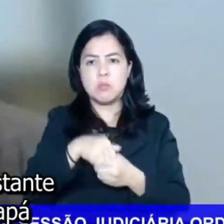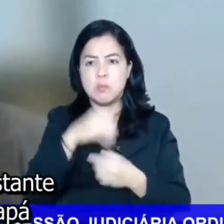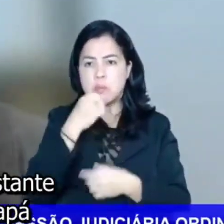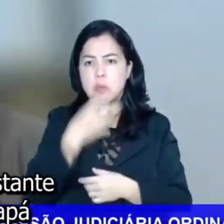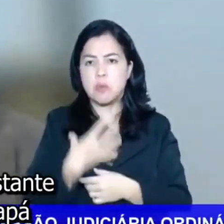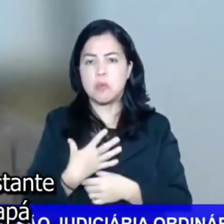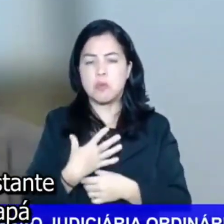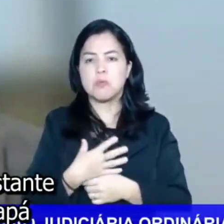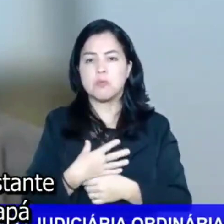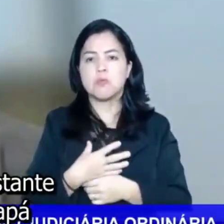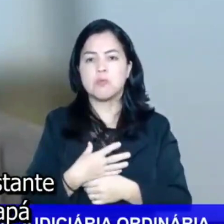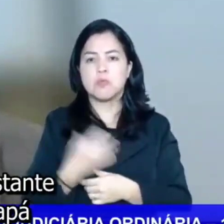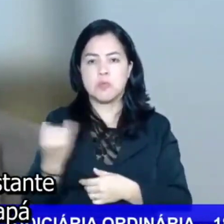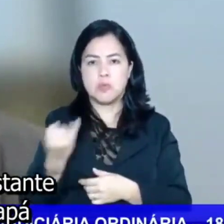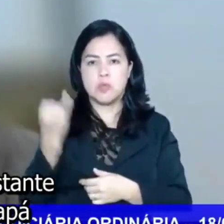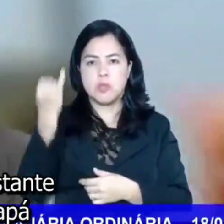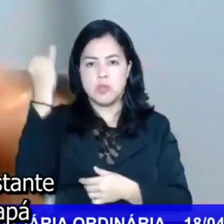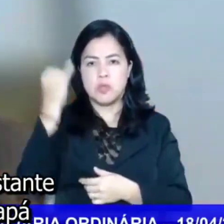bastante expressiva